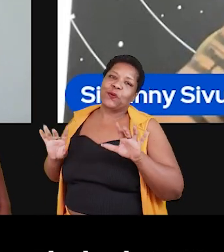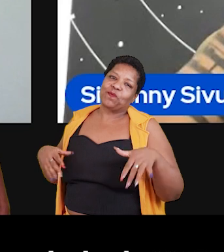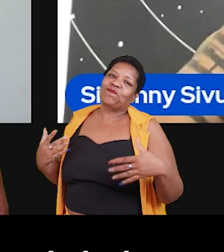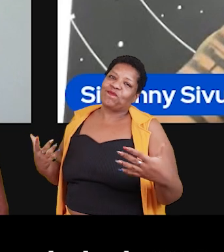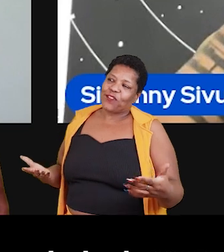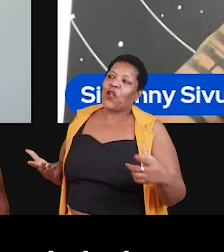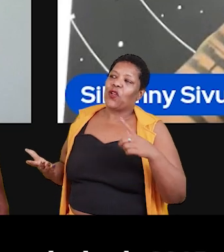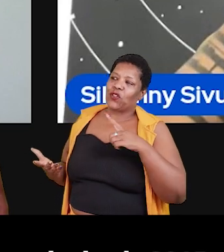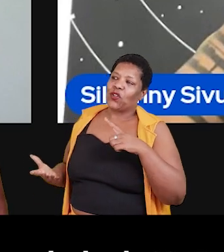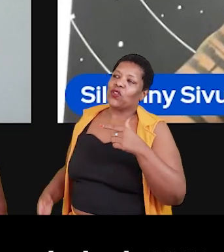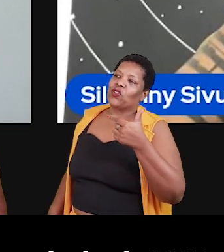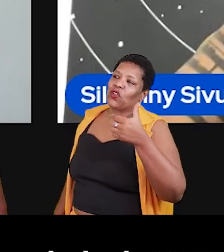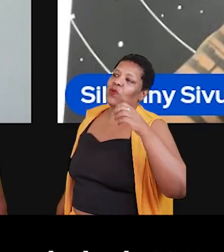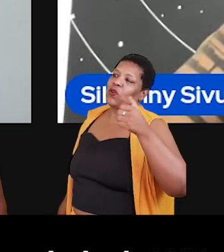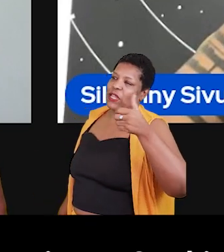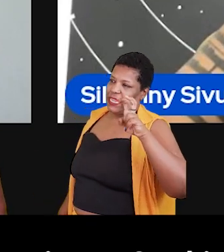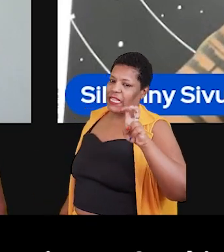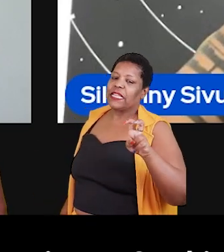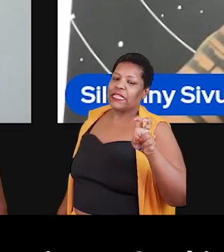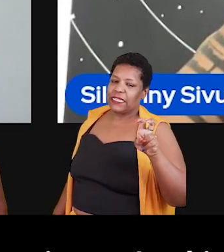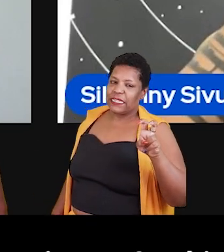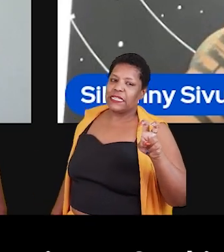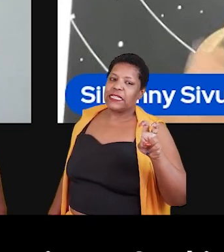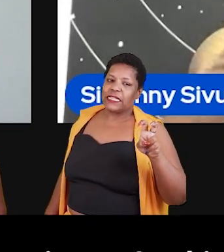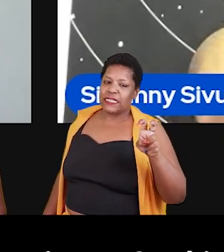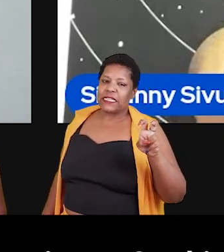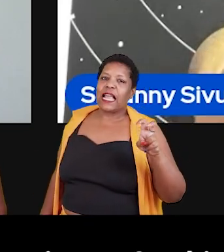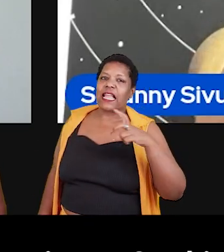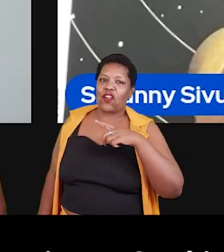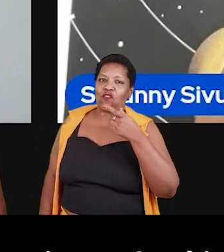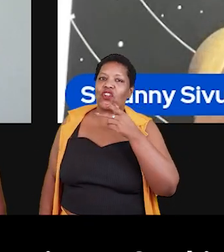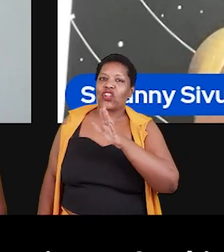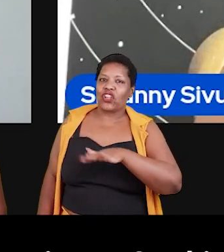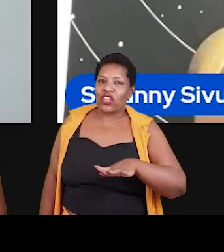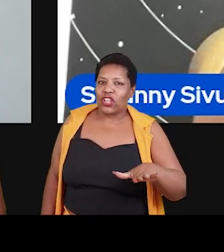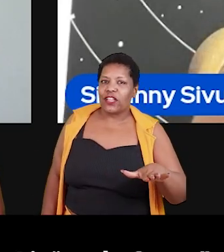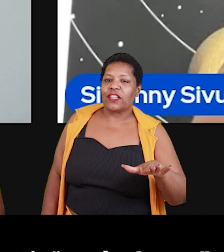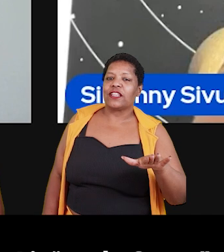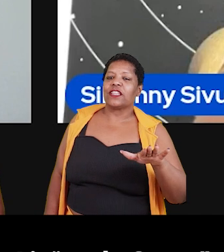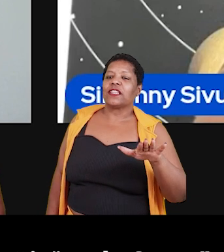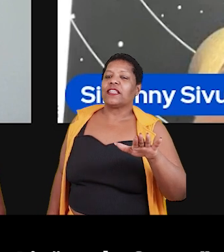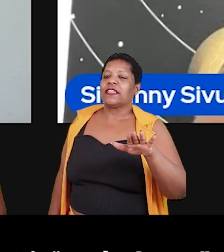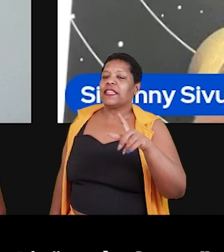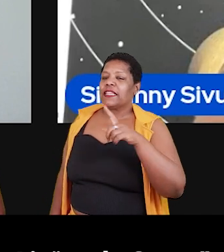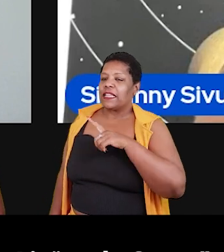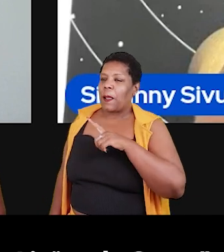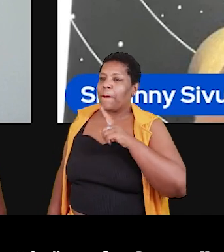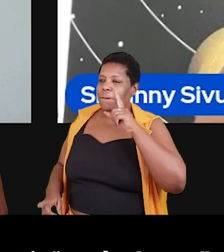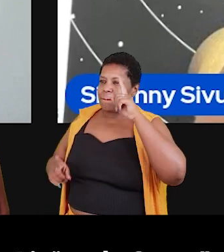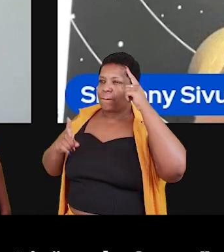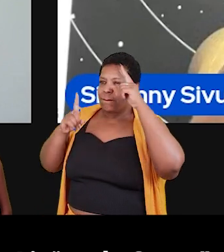tô com ele desde 2015, desde Sobre Crianças, Quadris, Pesadelos e Lições de